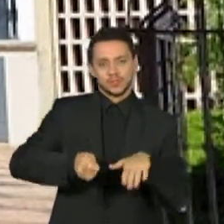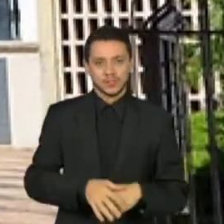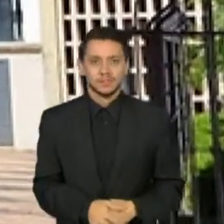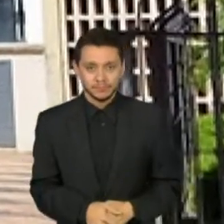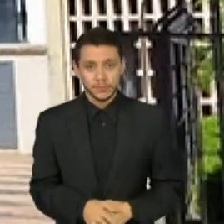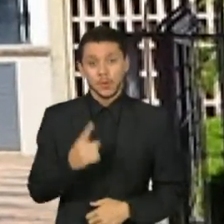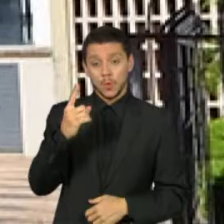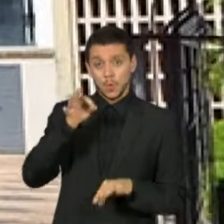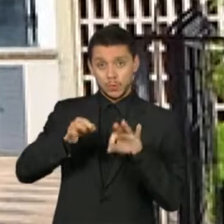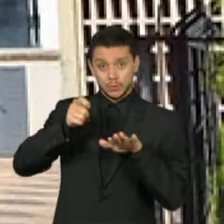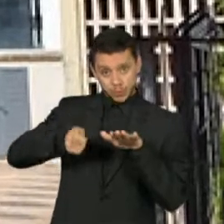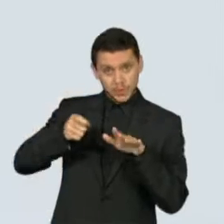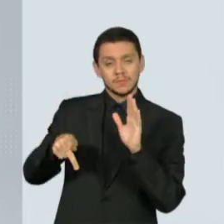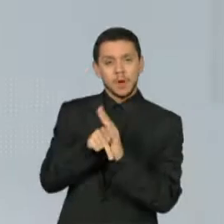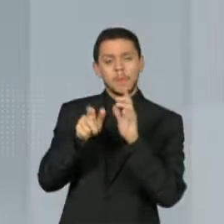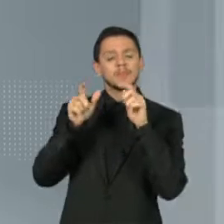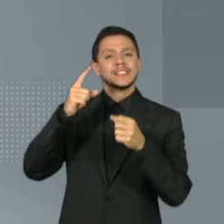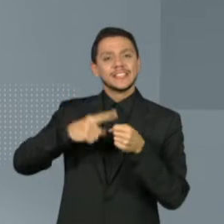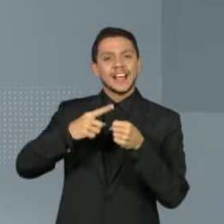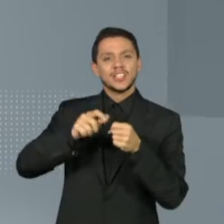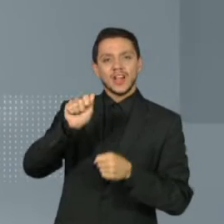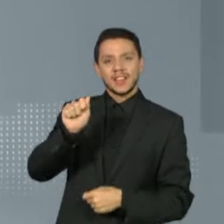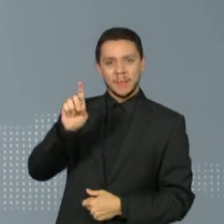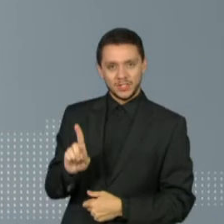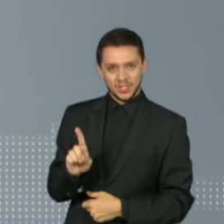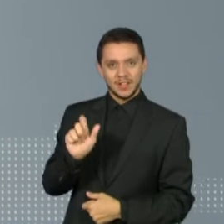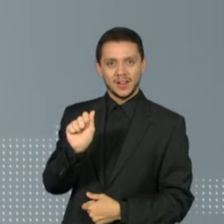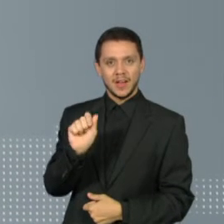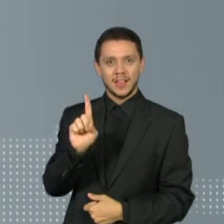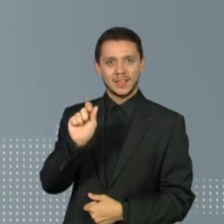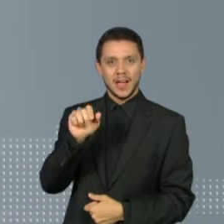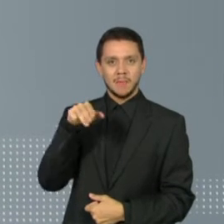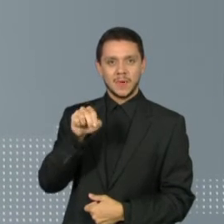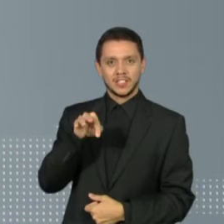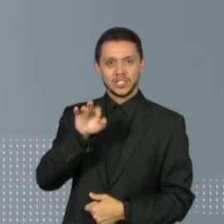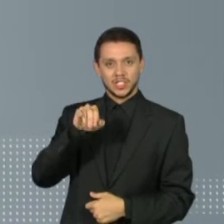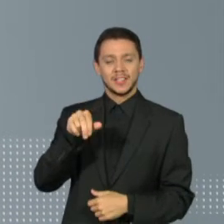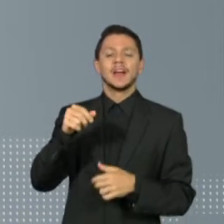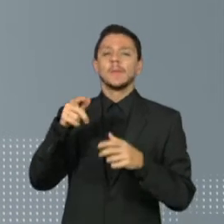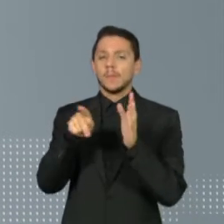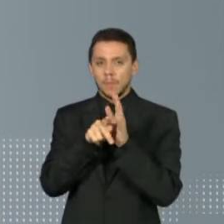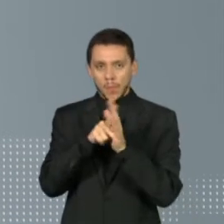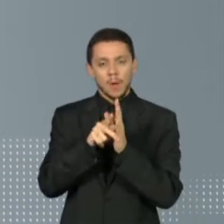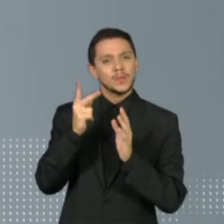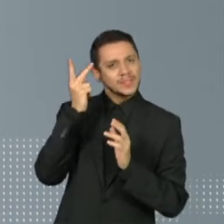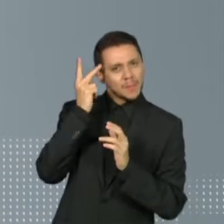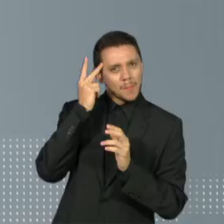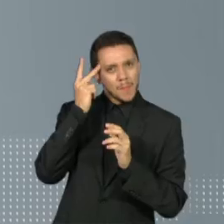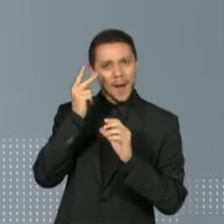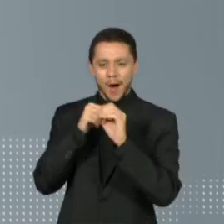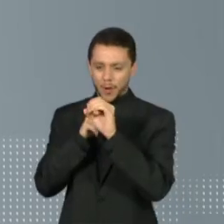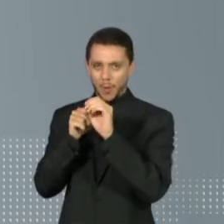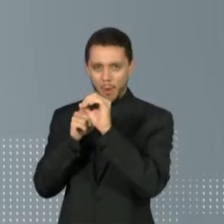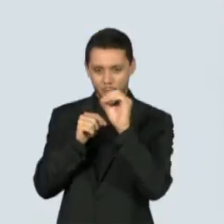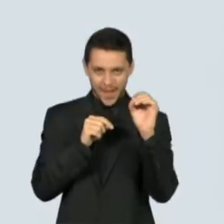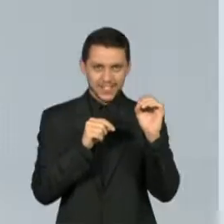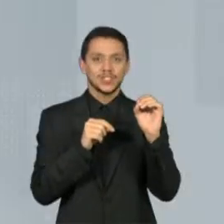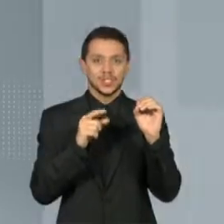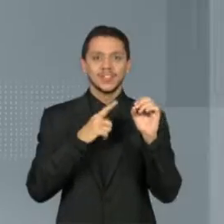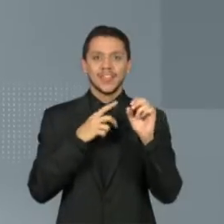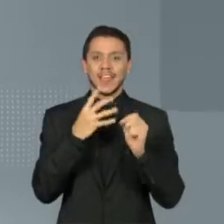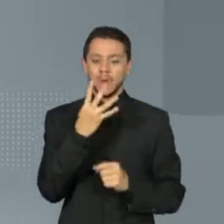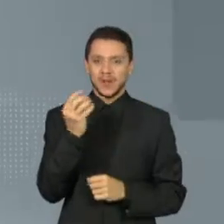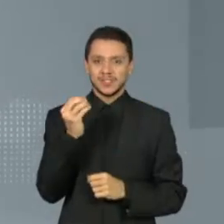juiz da comarca de Adamantina. A cidade fica no sudoeste paulista, a quase 600 quilômetros da capital do estado. Na sentença,